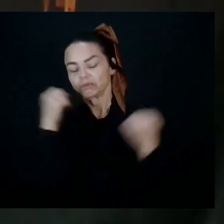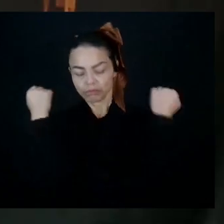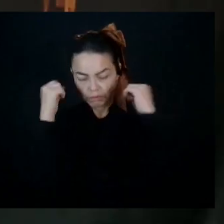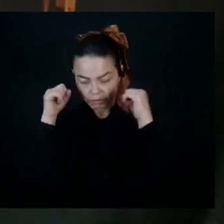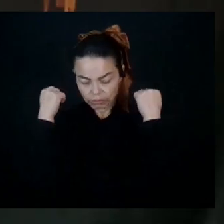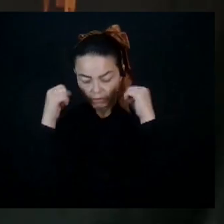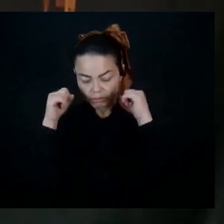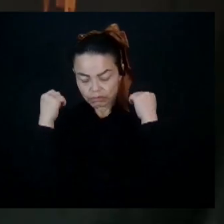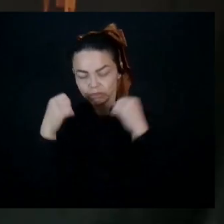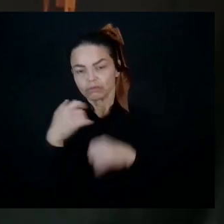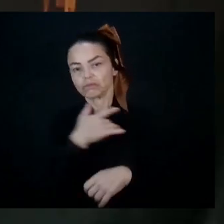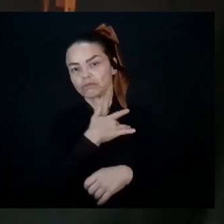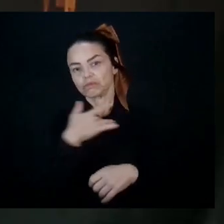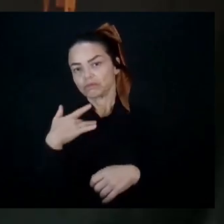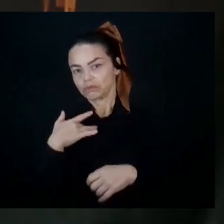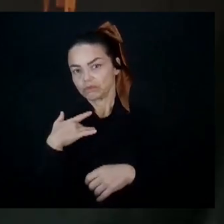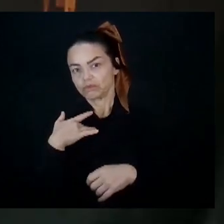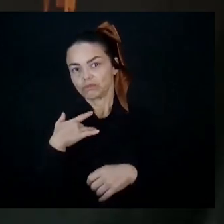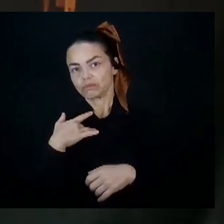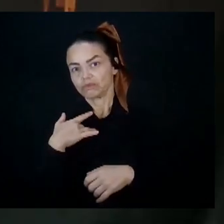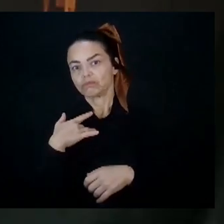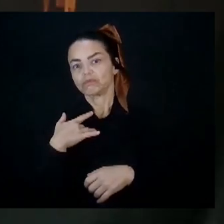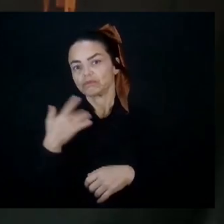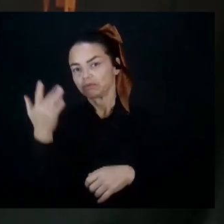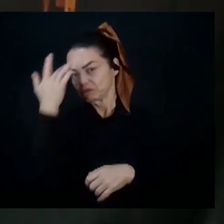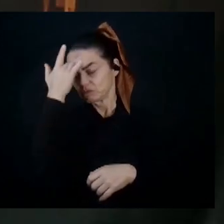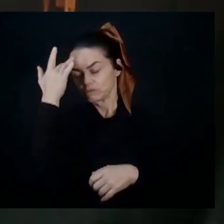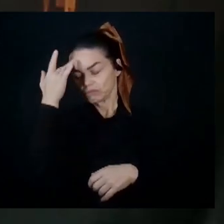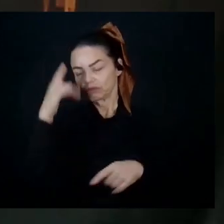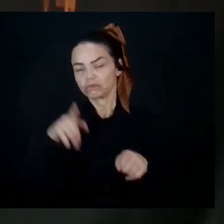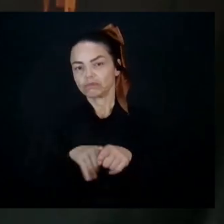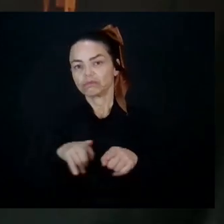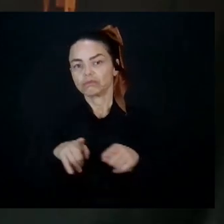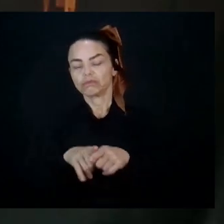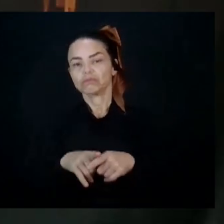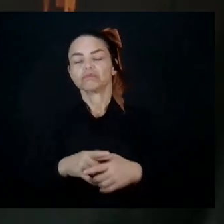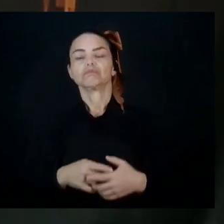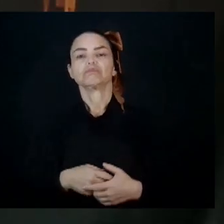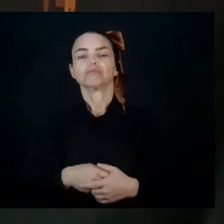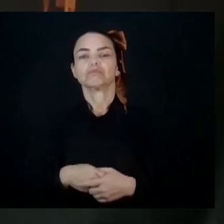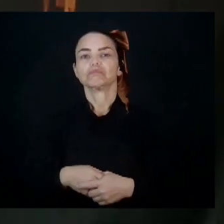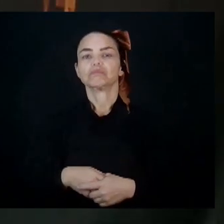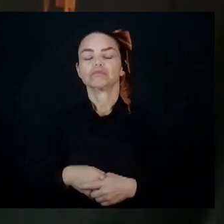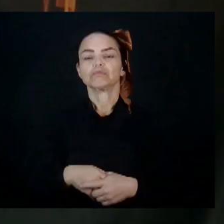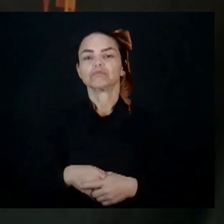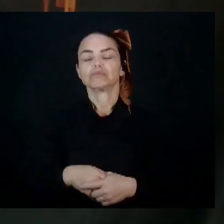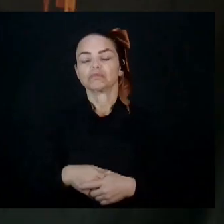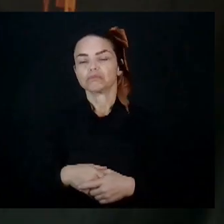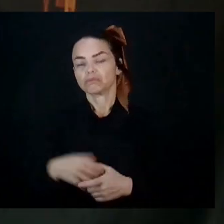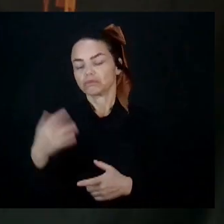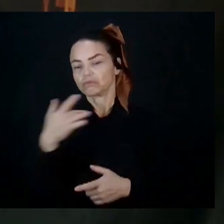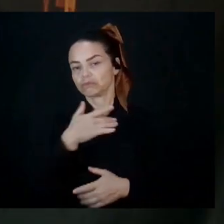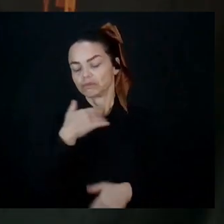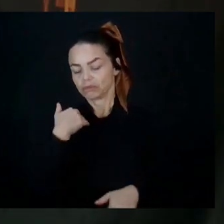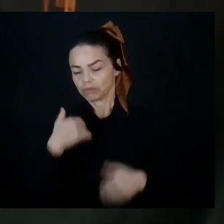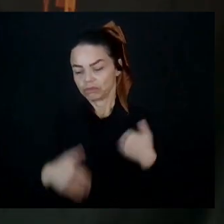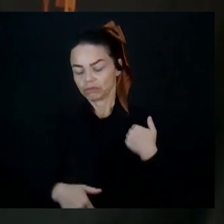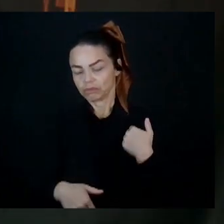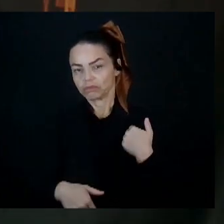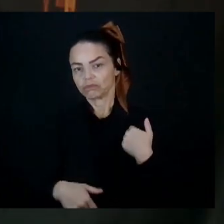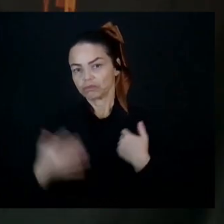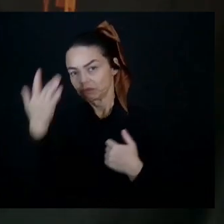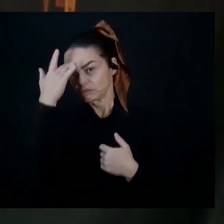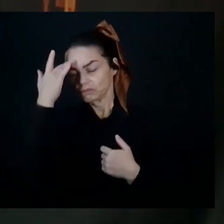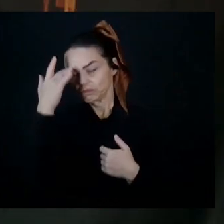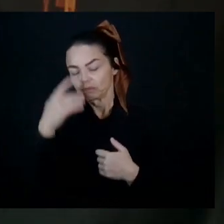saúde física e a saúde mental, porque corpo e mente precisam funcionar juntos e equilibrados, né? Aquele negócio,